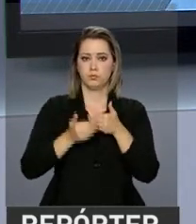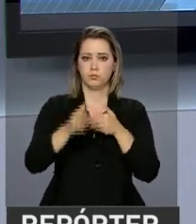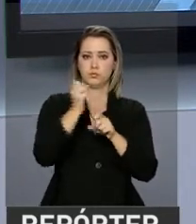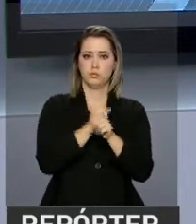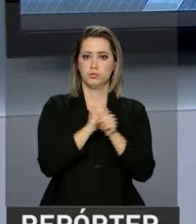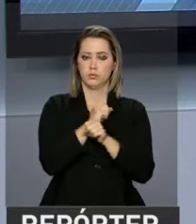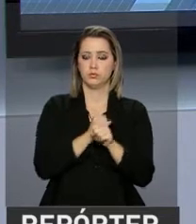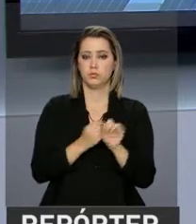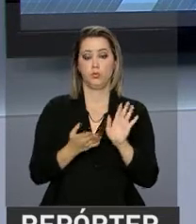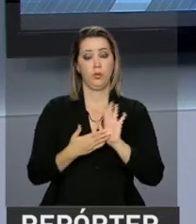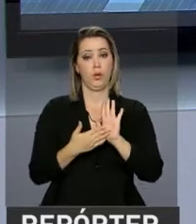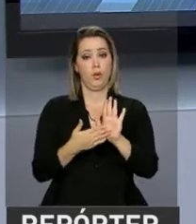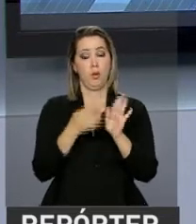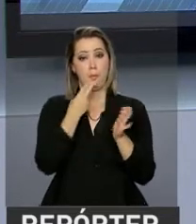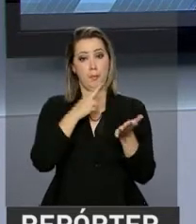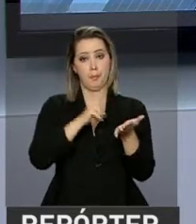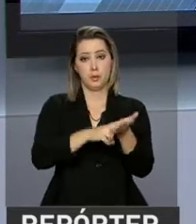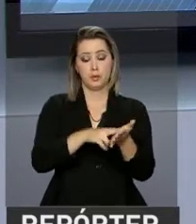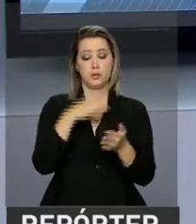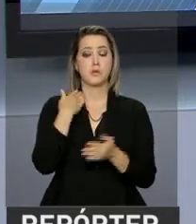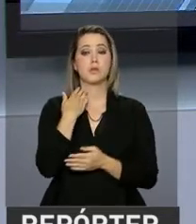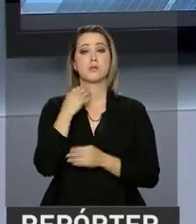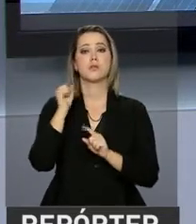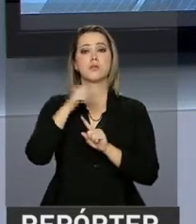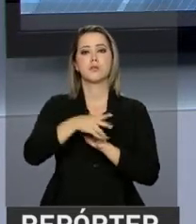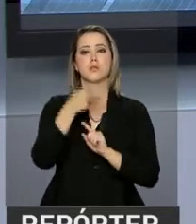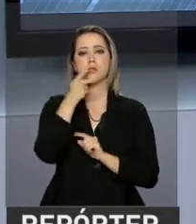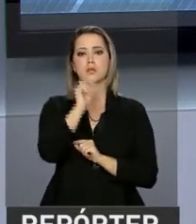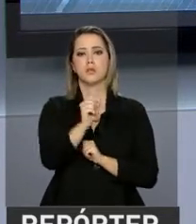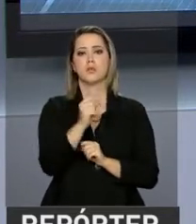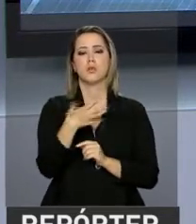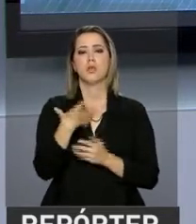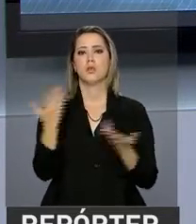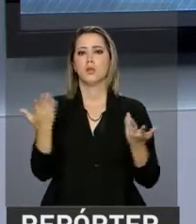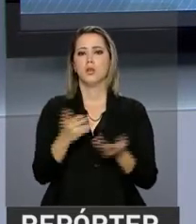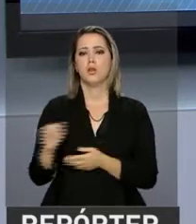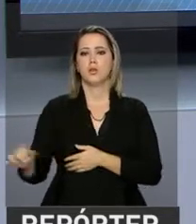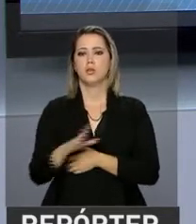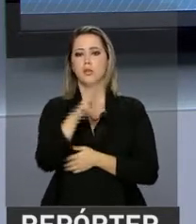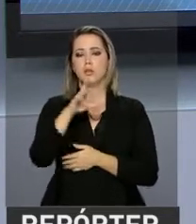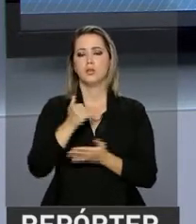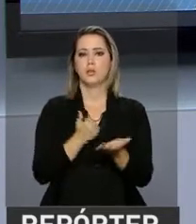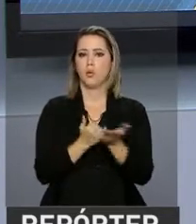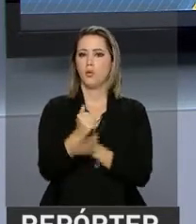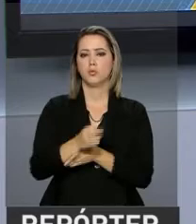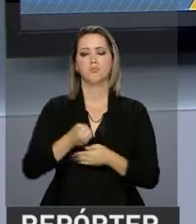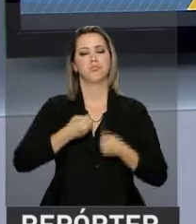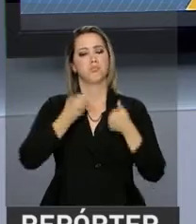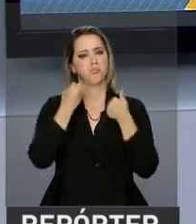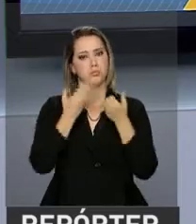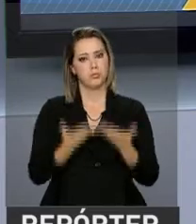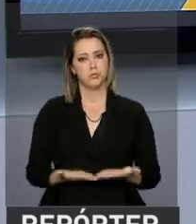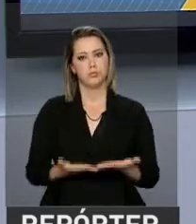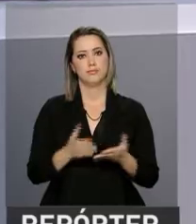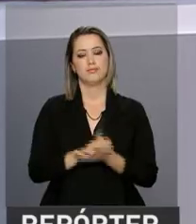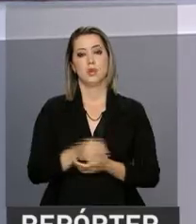do ano. Em nota, o Banco Central afirma que o comportamento da inflação permanece